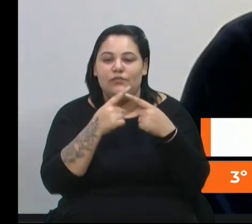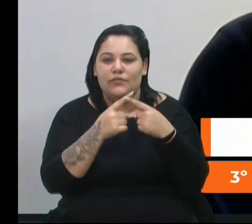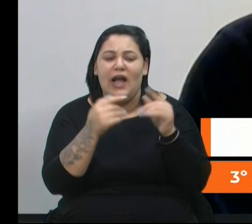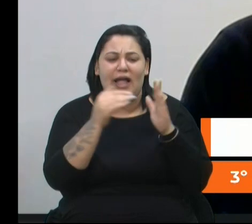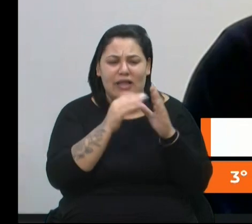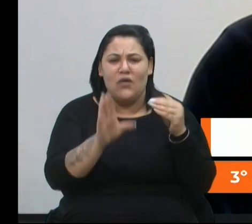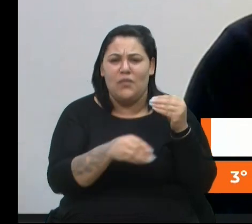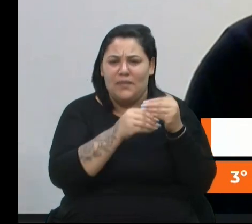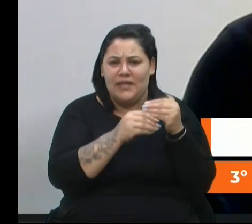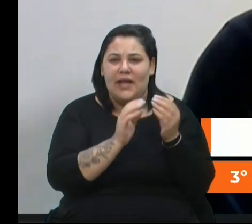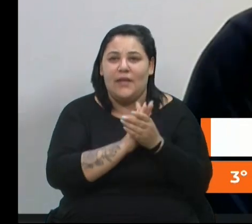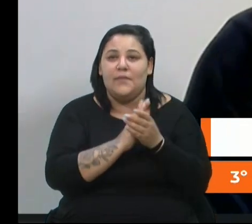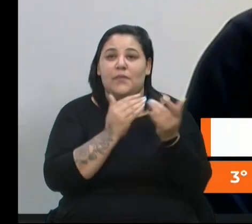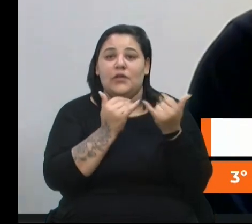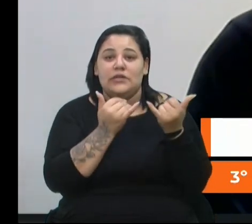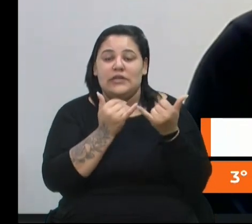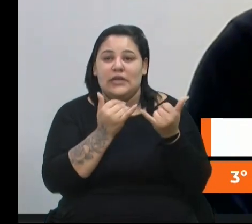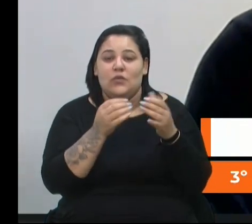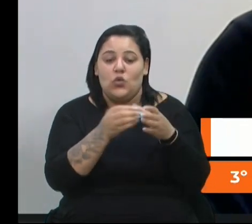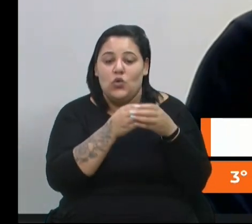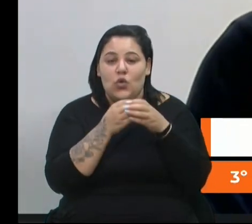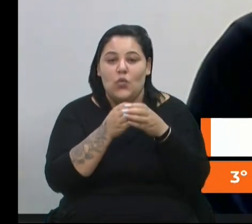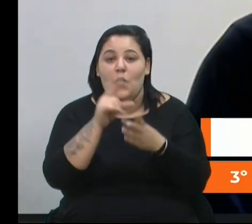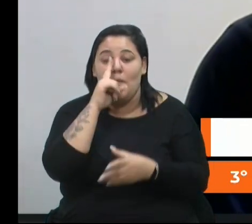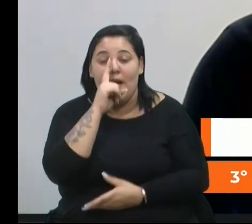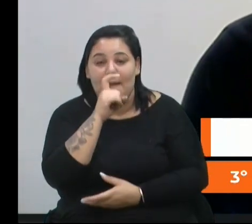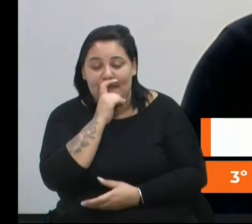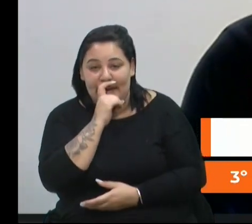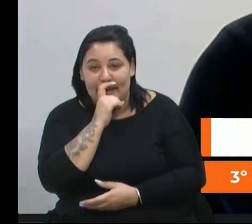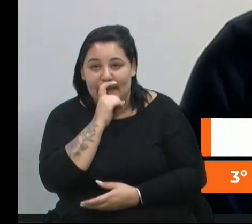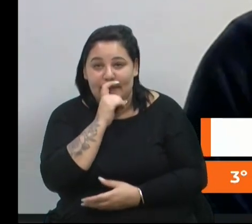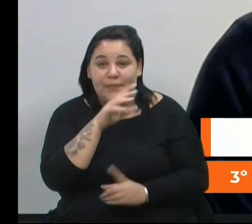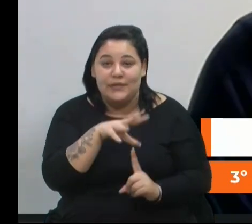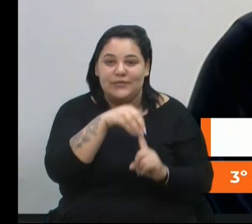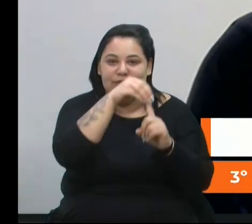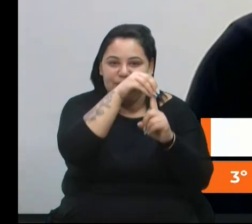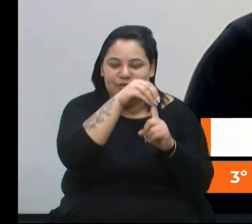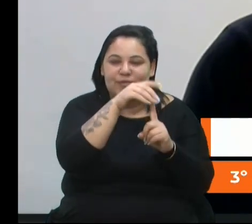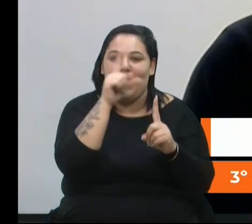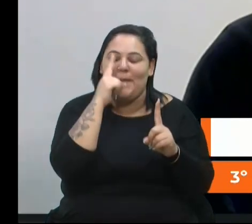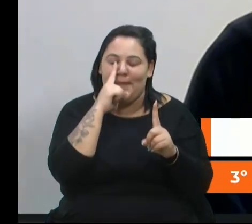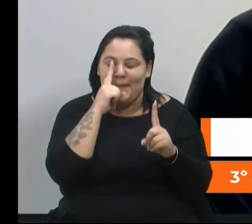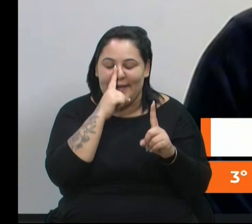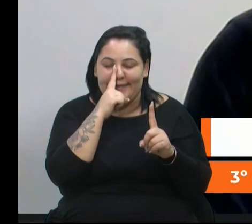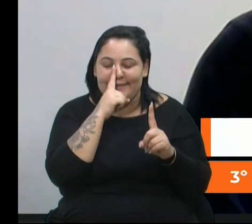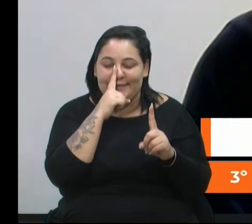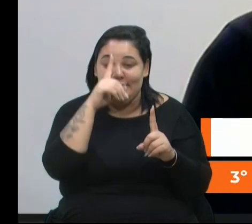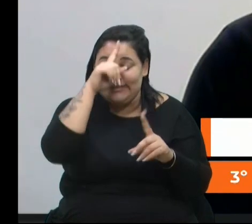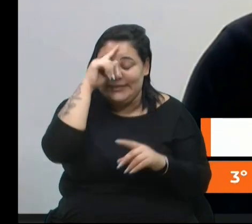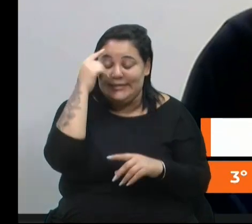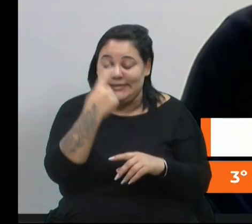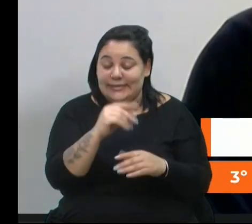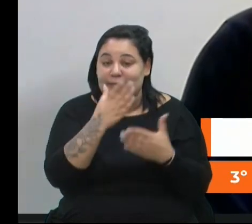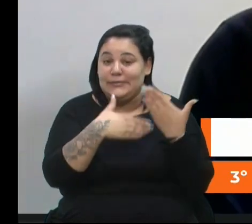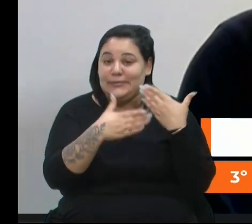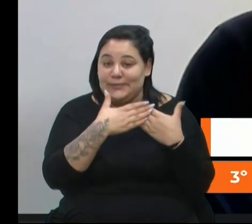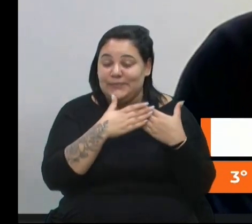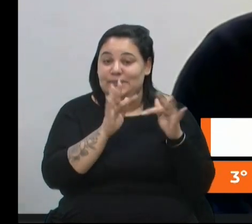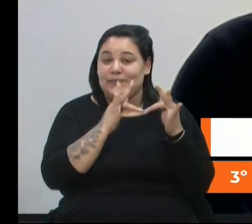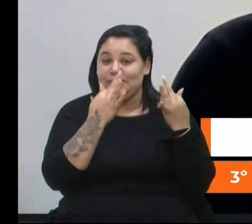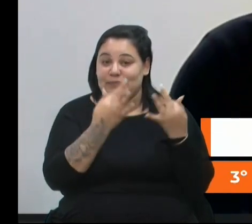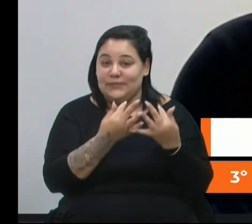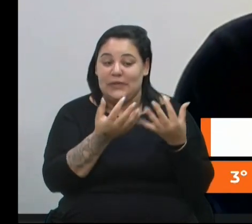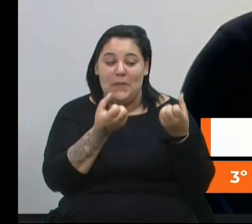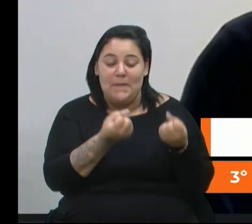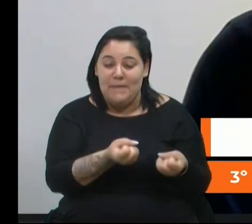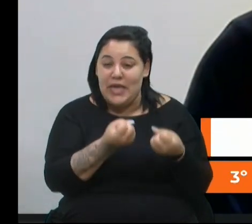aqui nesse lance de pares. Mães, principalmente vocês que carregam o fardo aí da família, todo o peso de